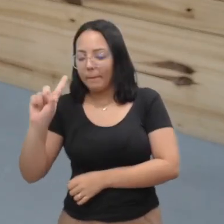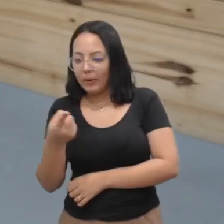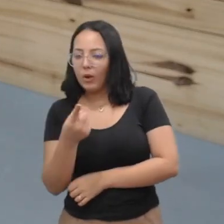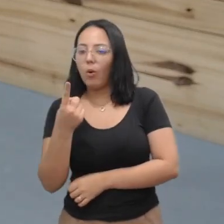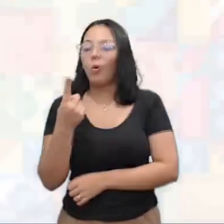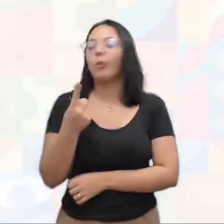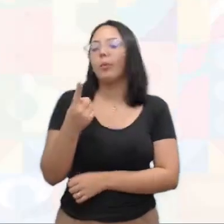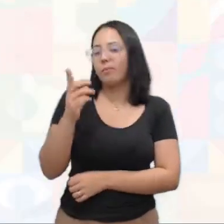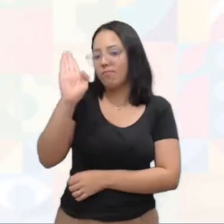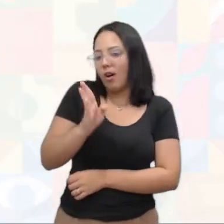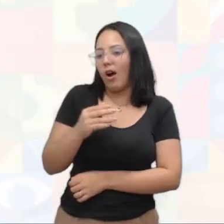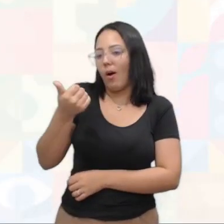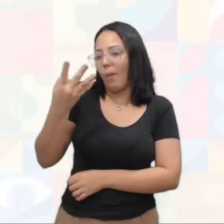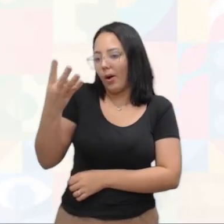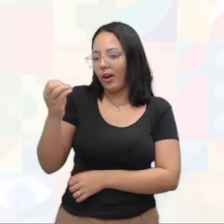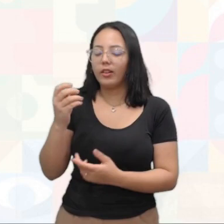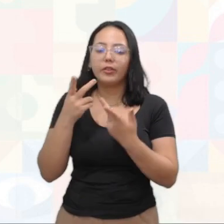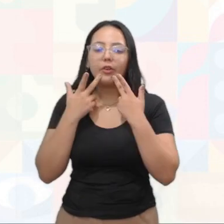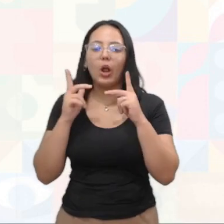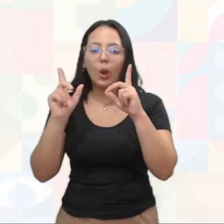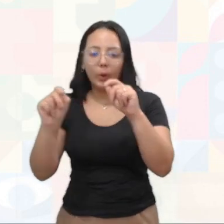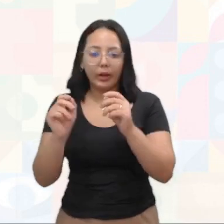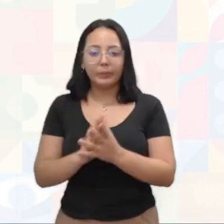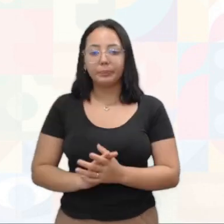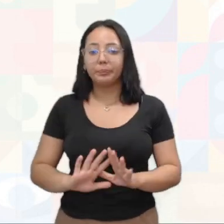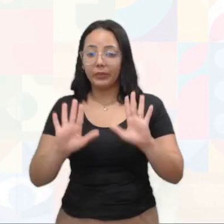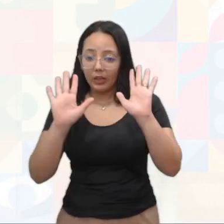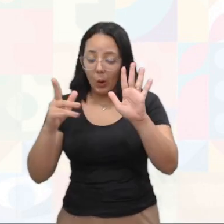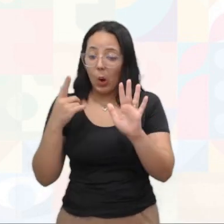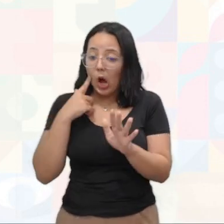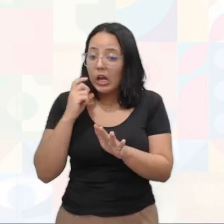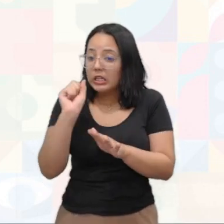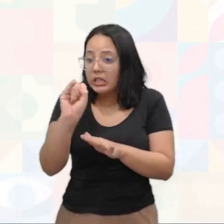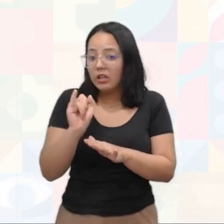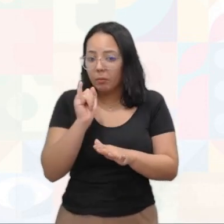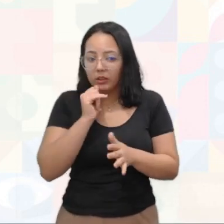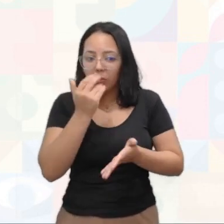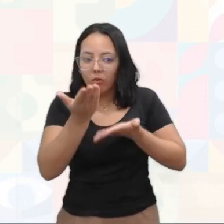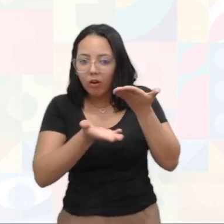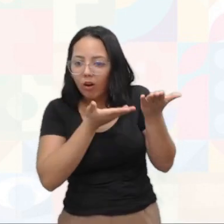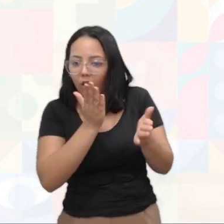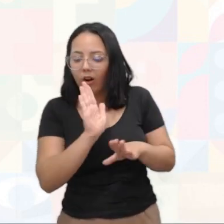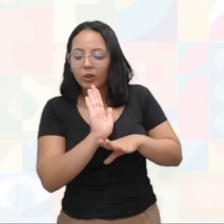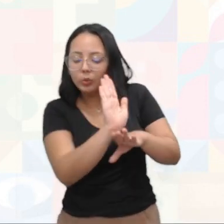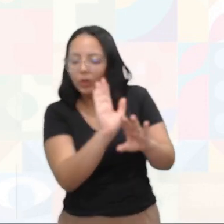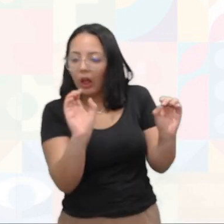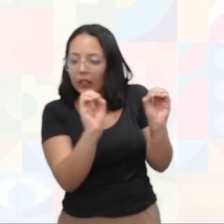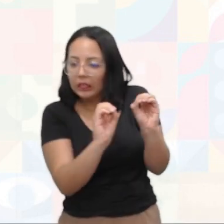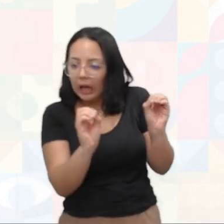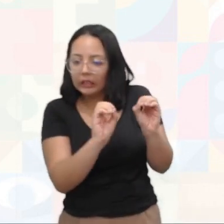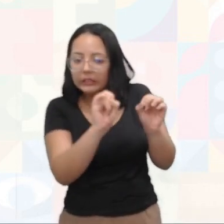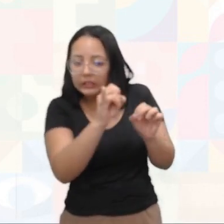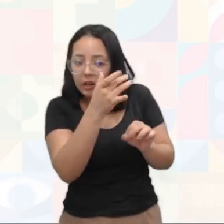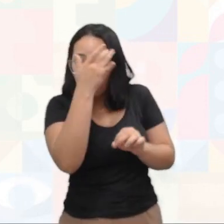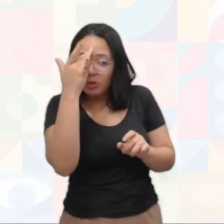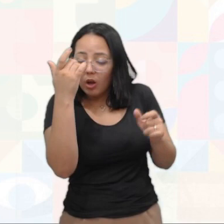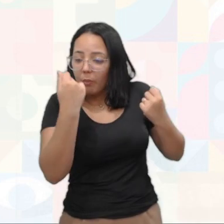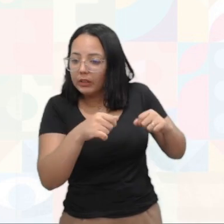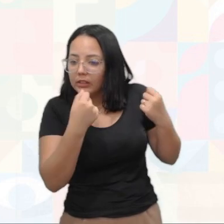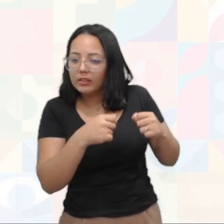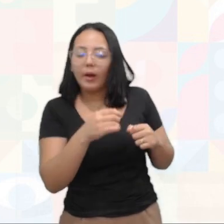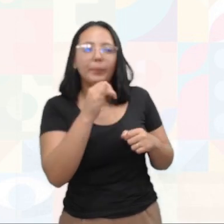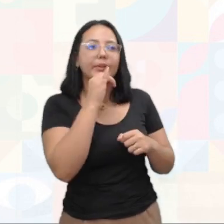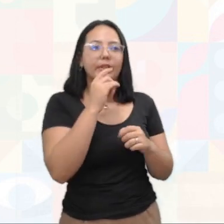2.848/40? Lá diz assim, deixar de prestar assistência, quando possível fazê-lo, sem